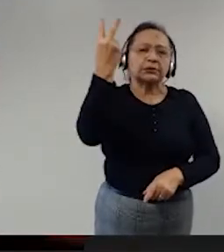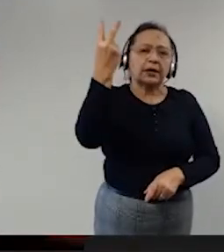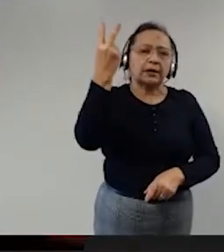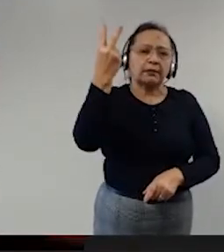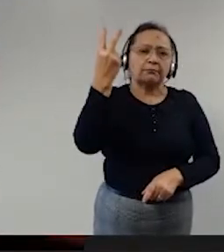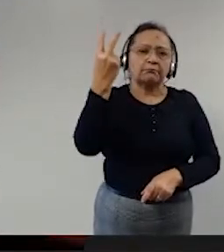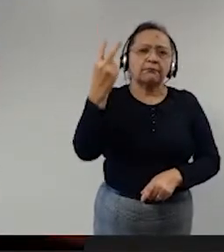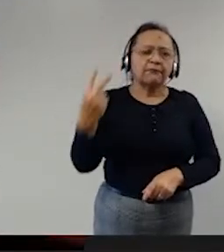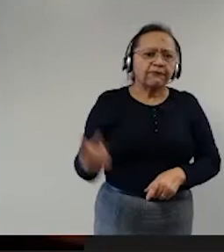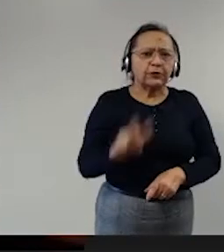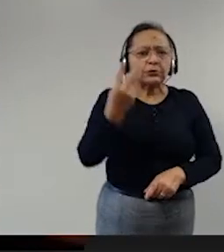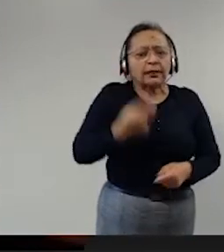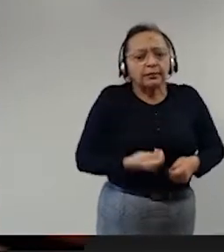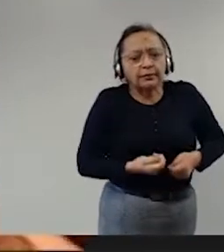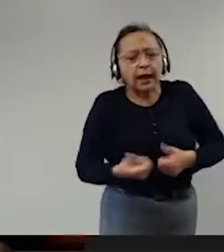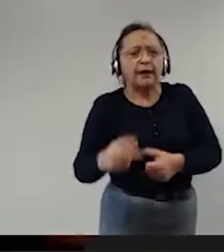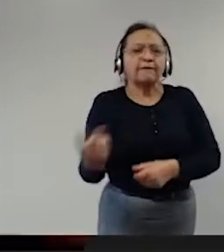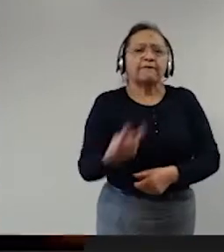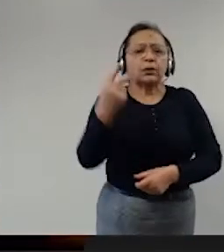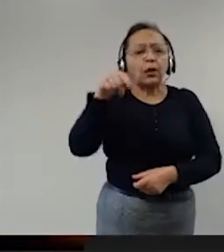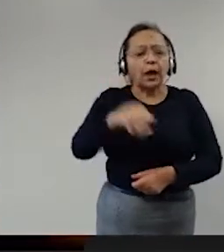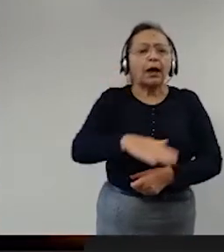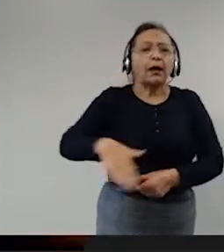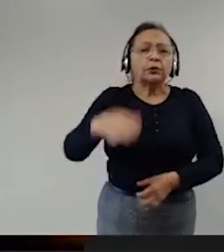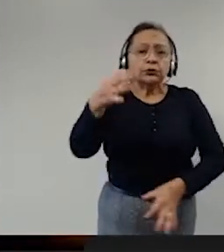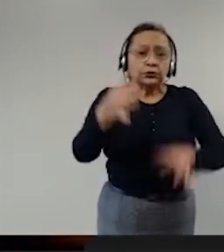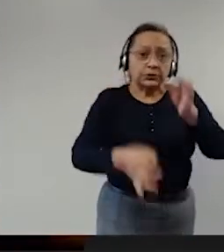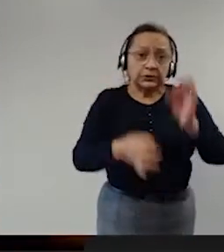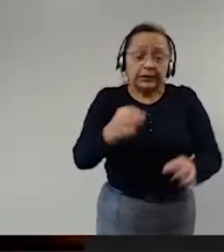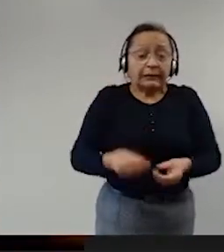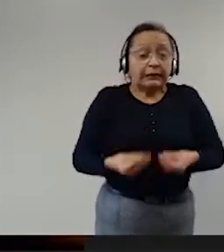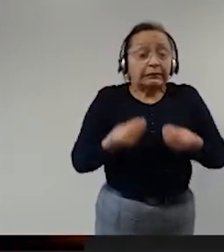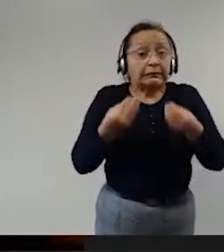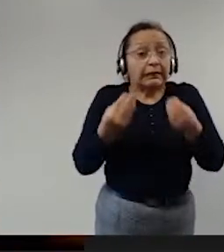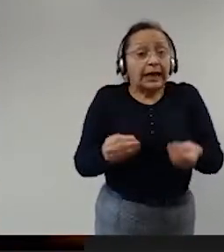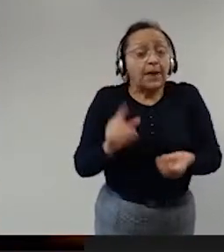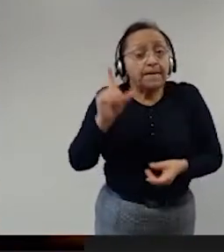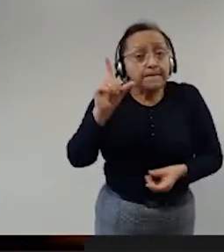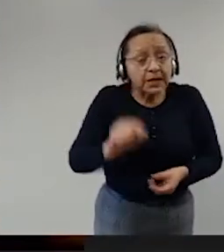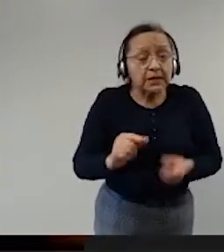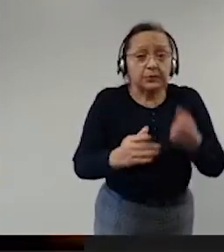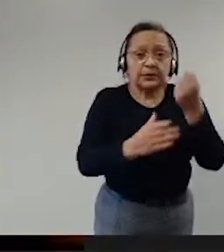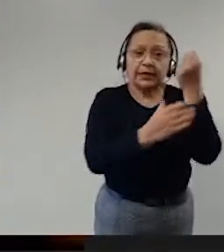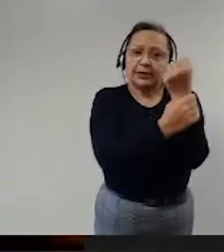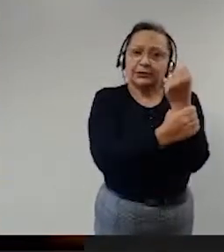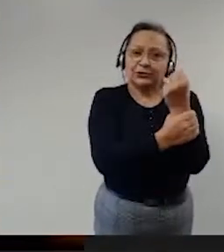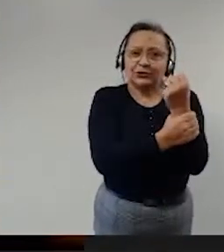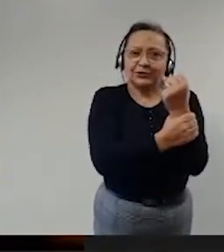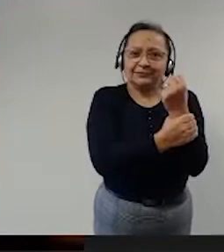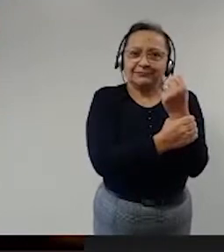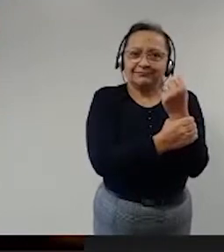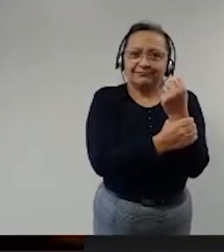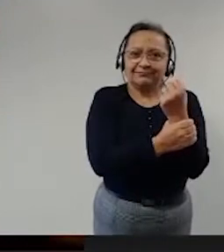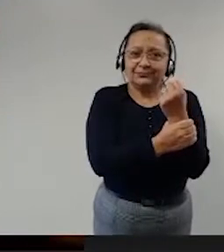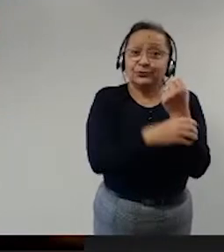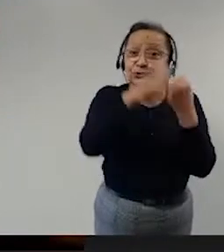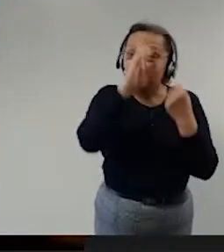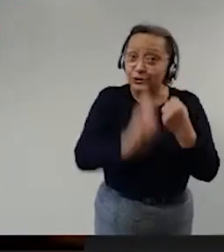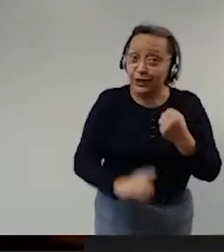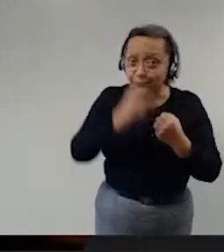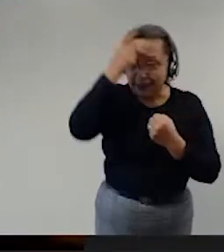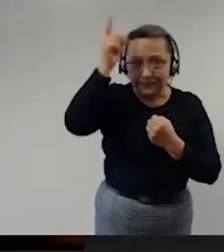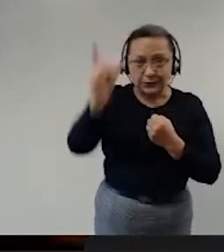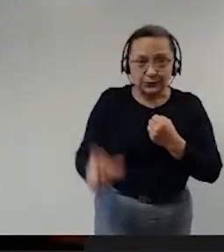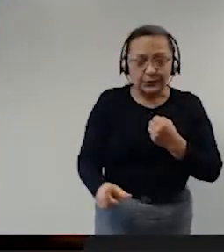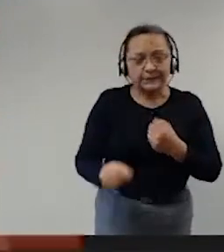judiciário para tentar dar um mínimo das garantias preservadas no processo. Eu acho que é importante falar para você, advogado